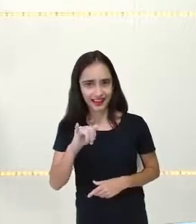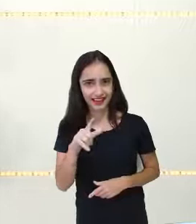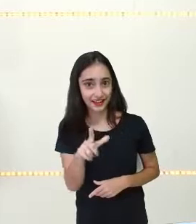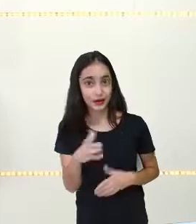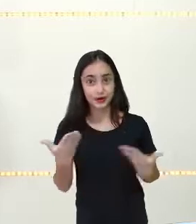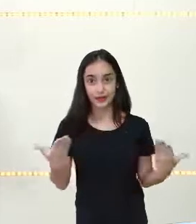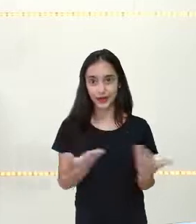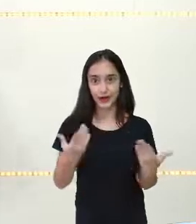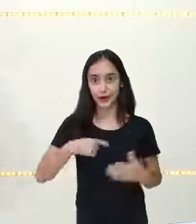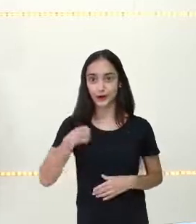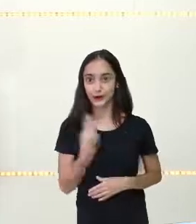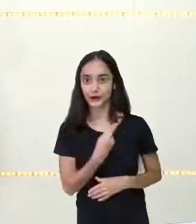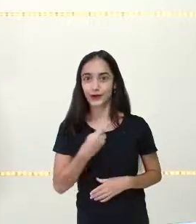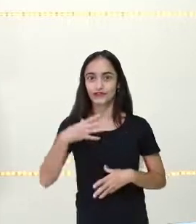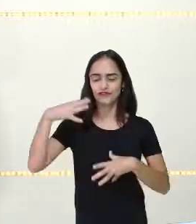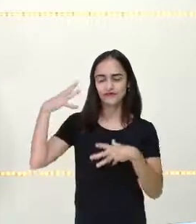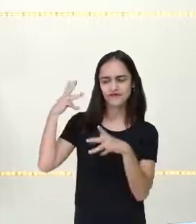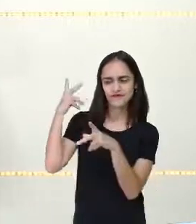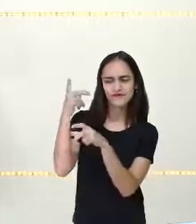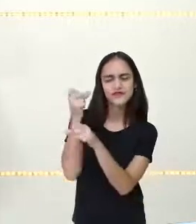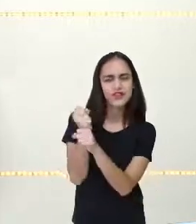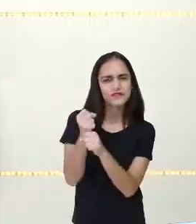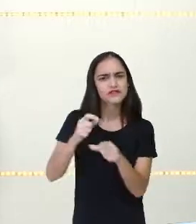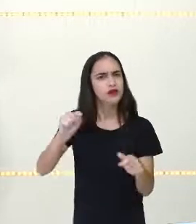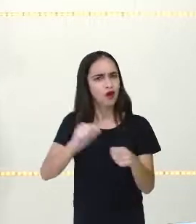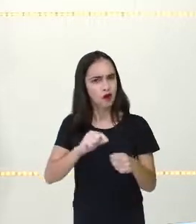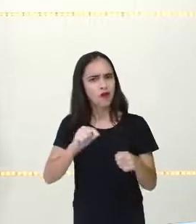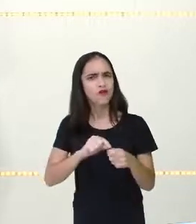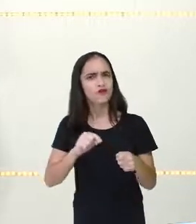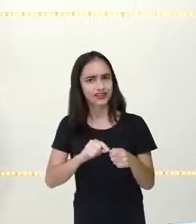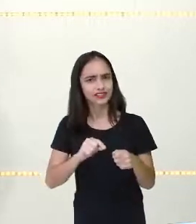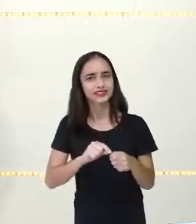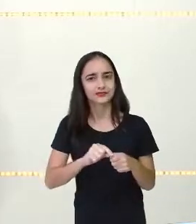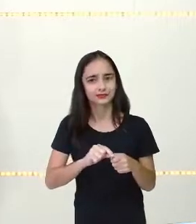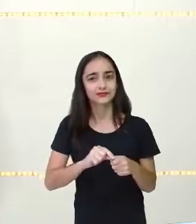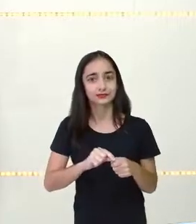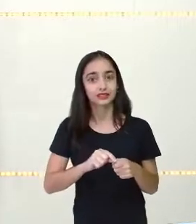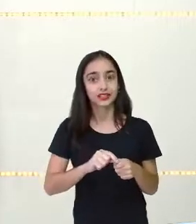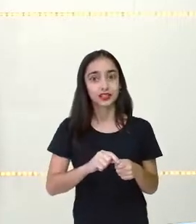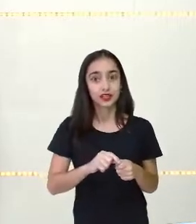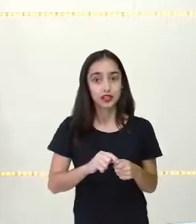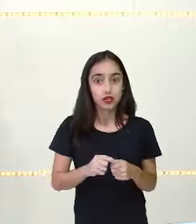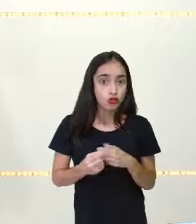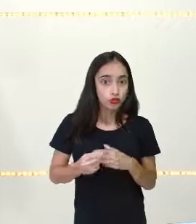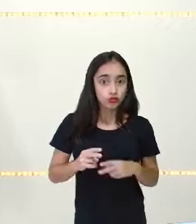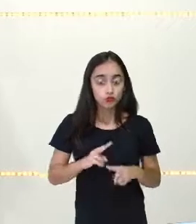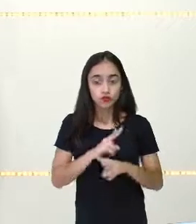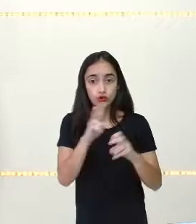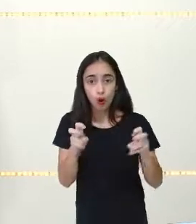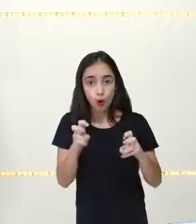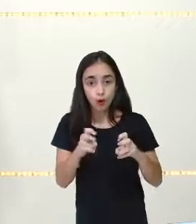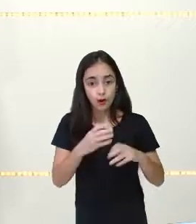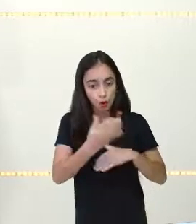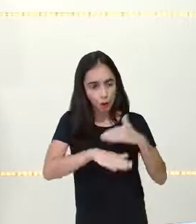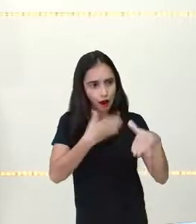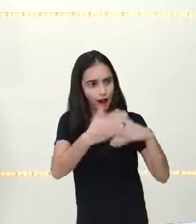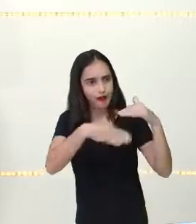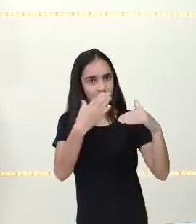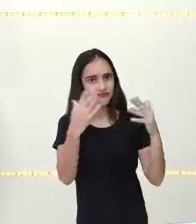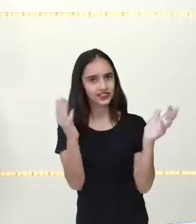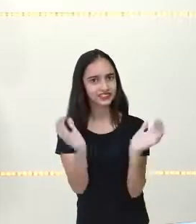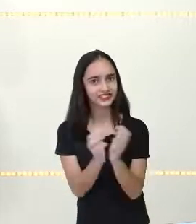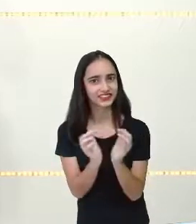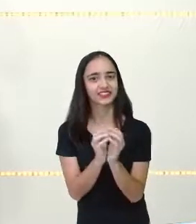de revisão nos assuntos que nós trabalhamos através de um simulado do avança gripe que eu sei que vai te ajudar